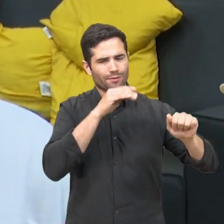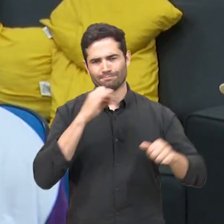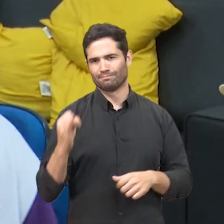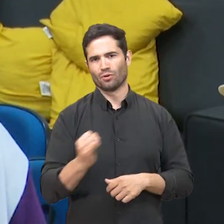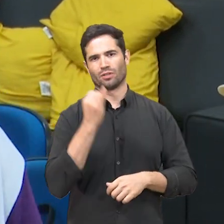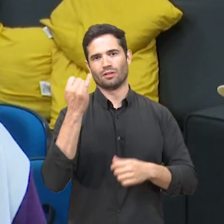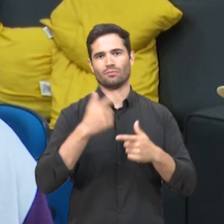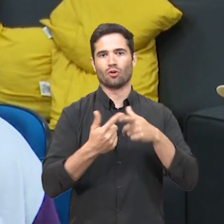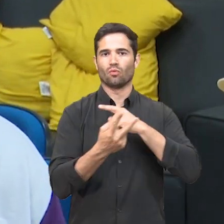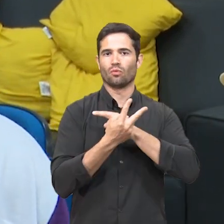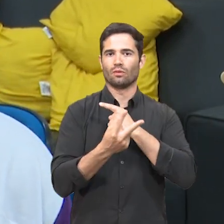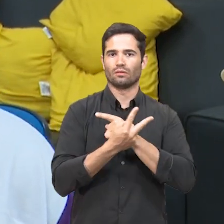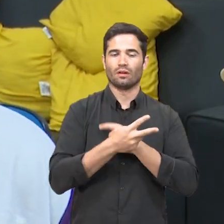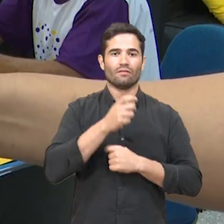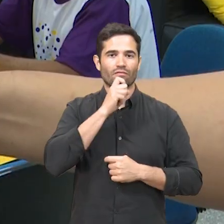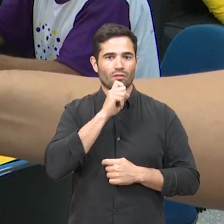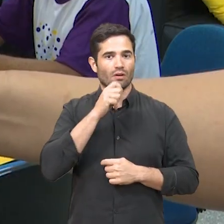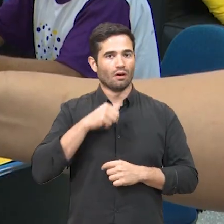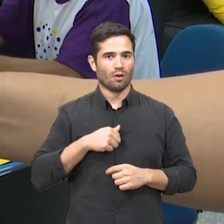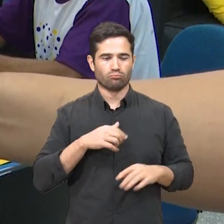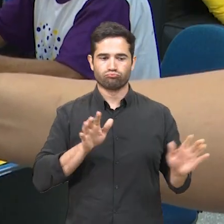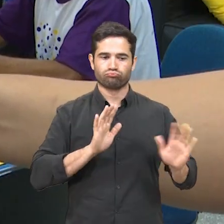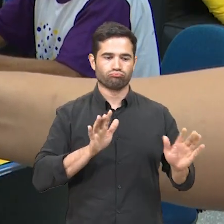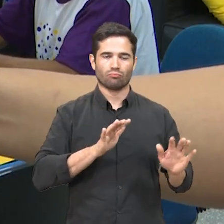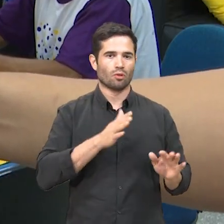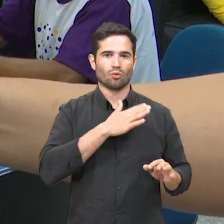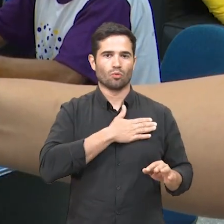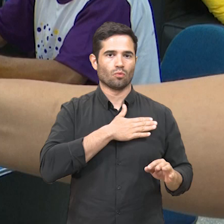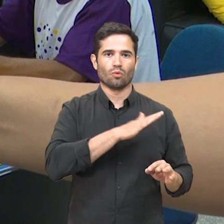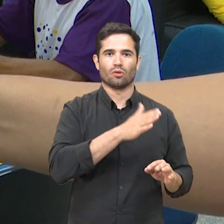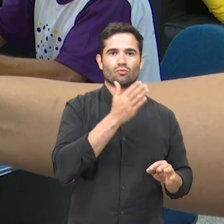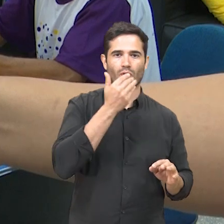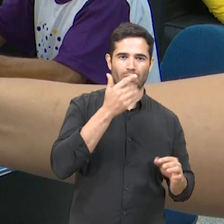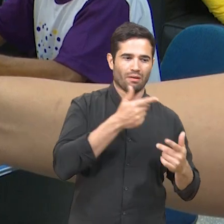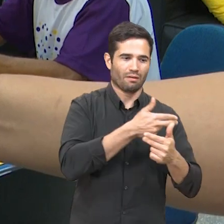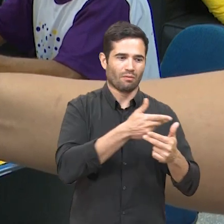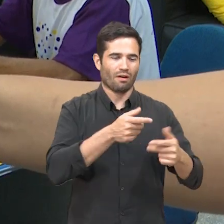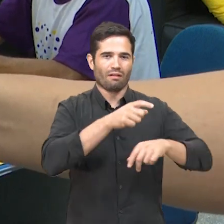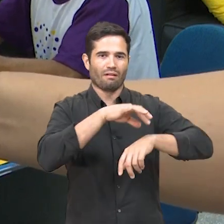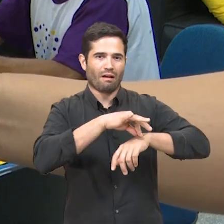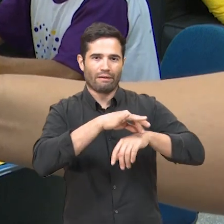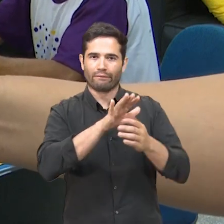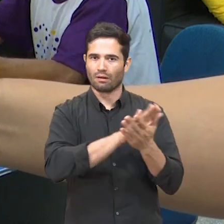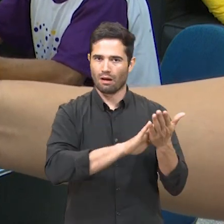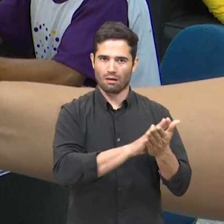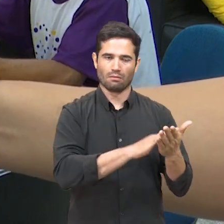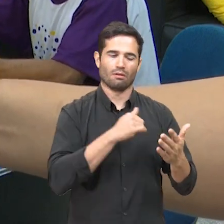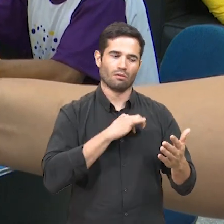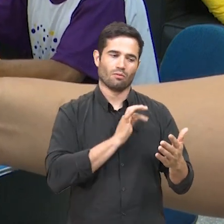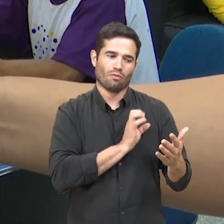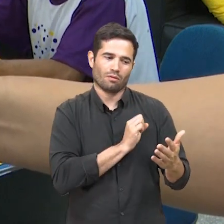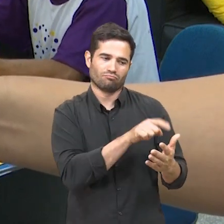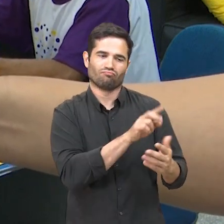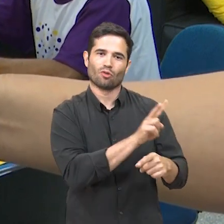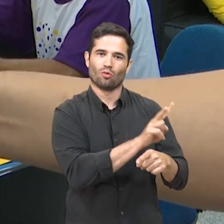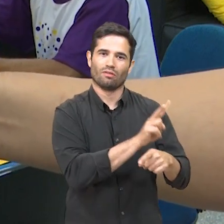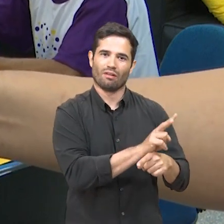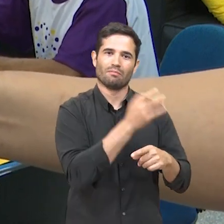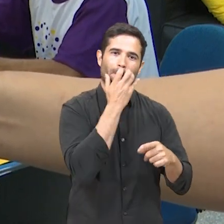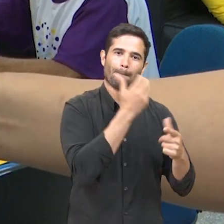fundamental para se proteger do frio. Eu sou vegetariana, não gosto de comer os bichinhos, porque eu gosto dele, eu acho que gosto dele